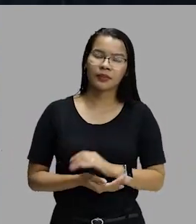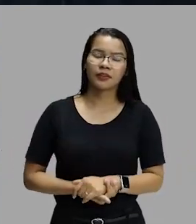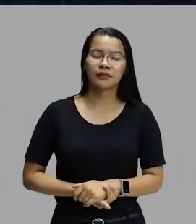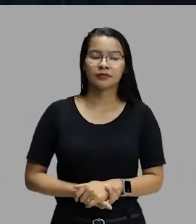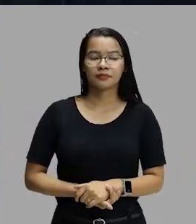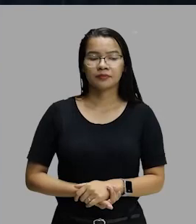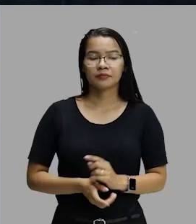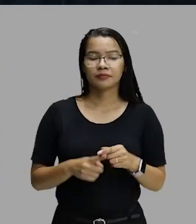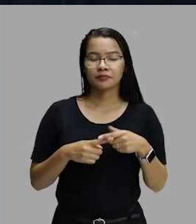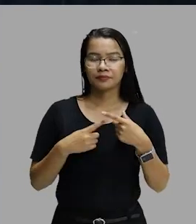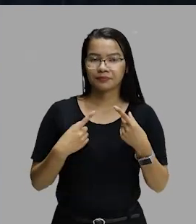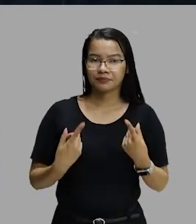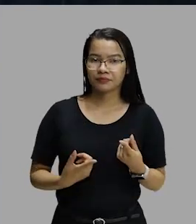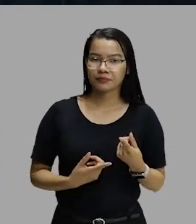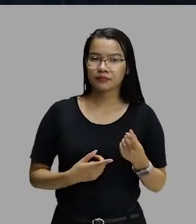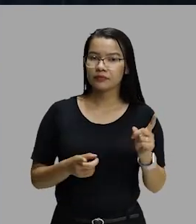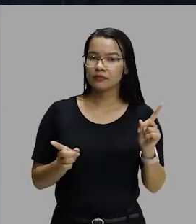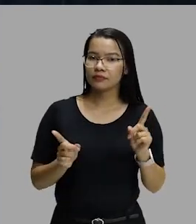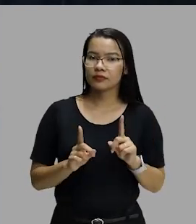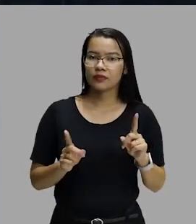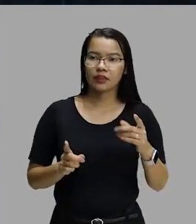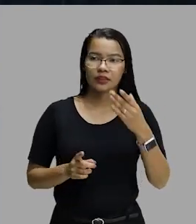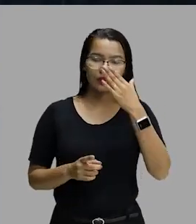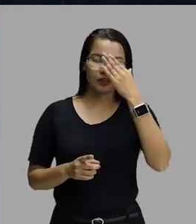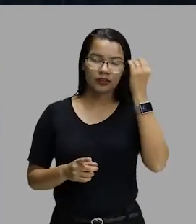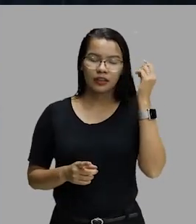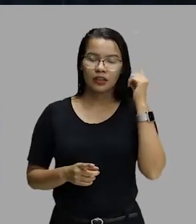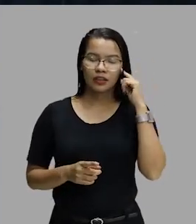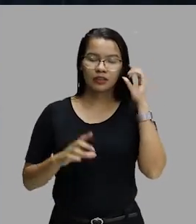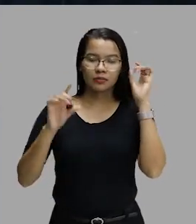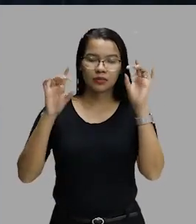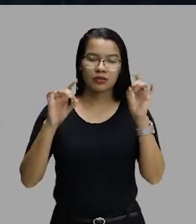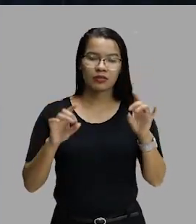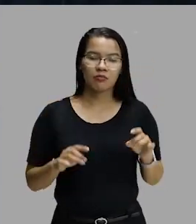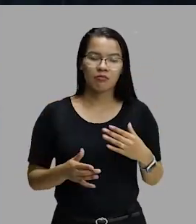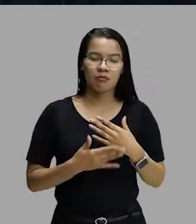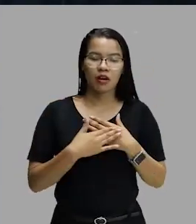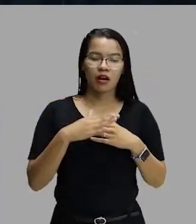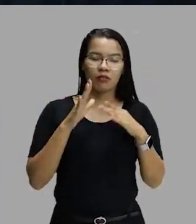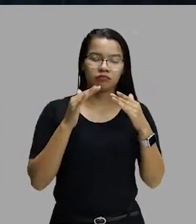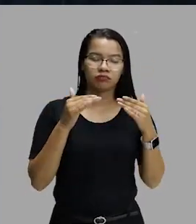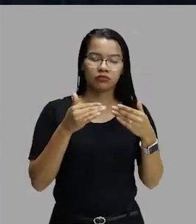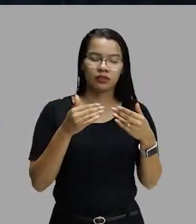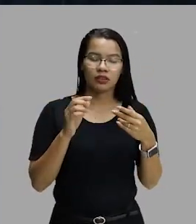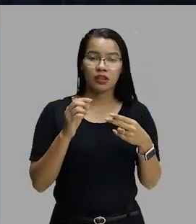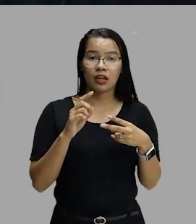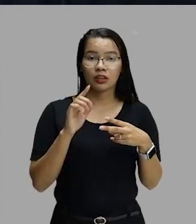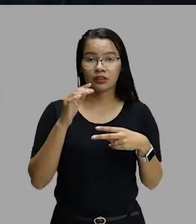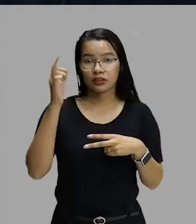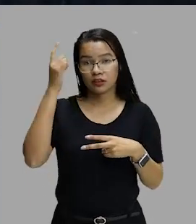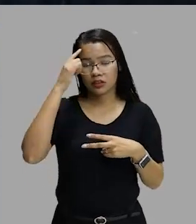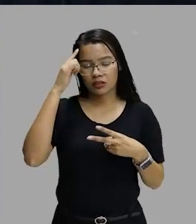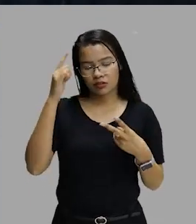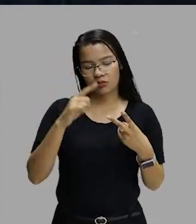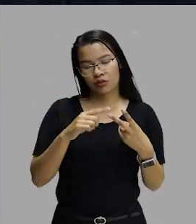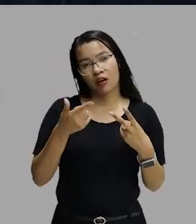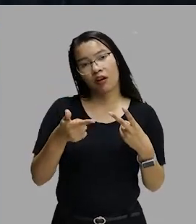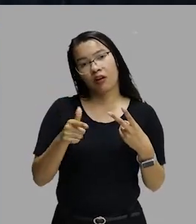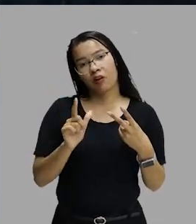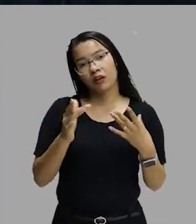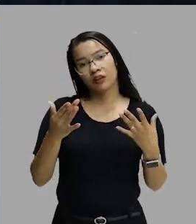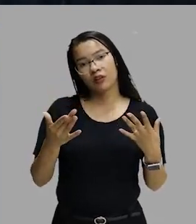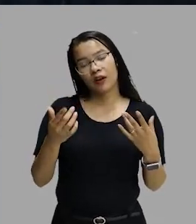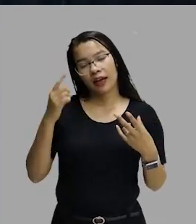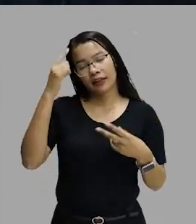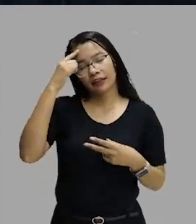impossível. Mas não esqueça, a ideia principal é uma coisa, a ideia secundária é outra. Então, a ideia do resumo é passar as ideias principais do